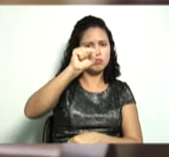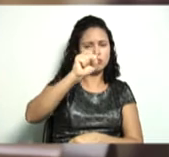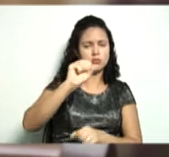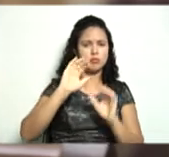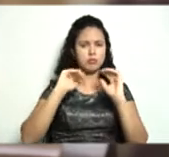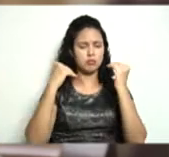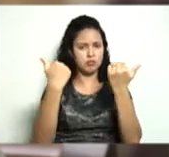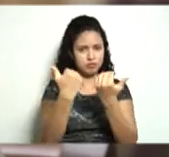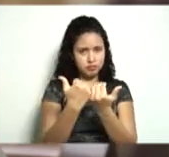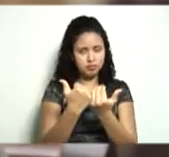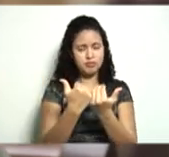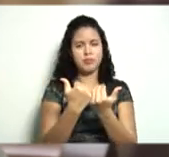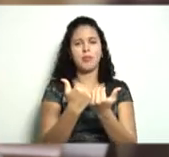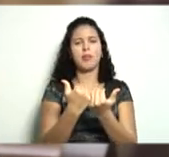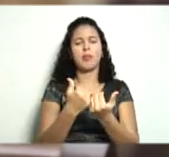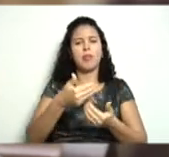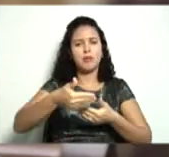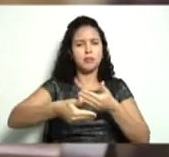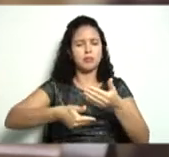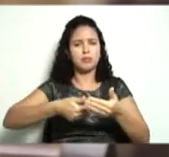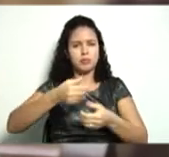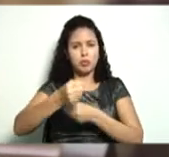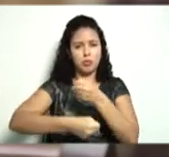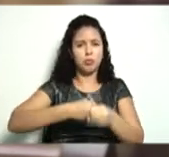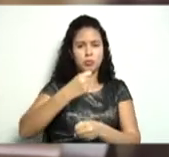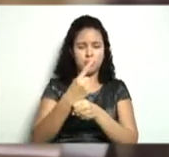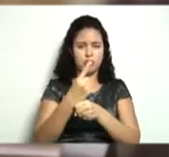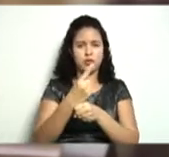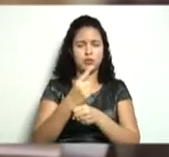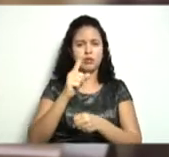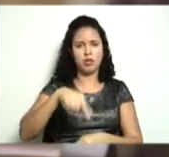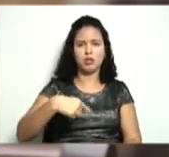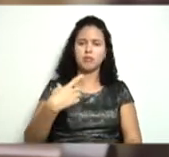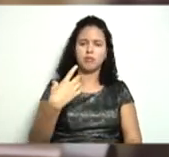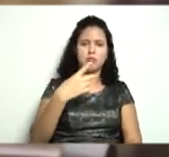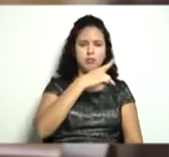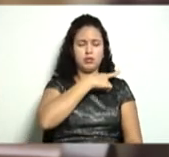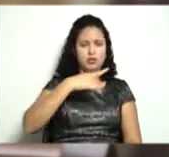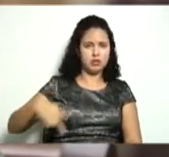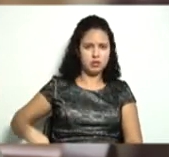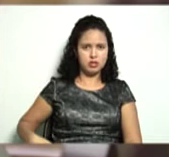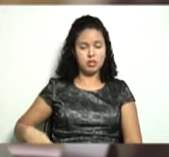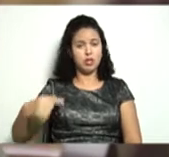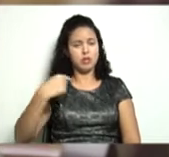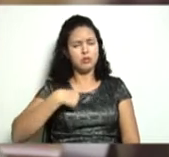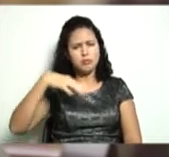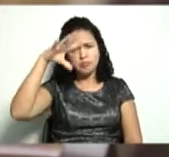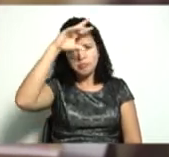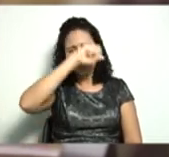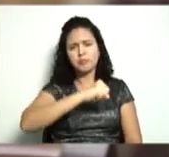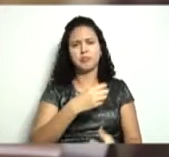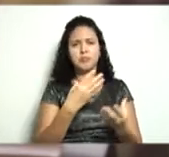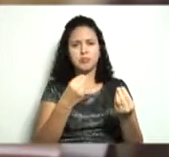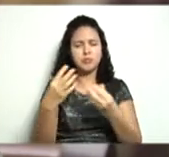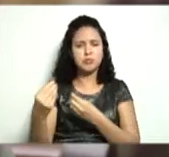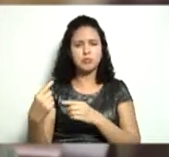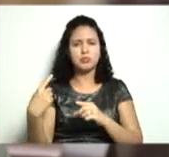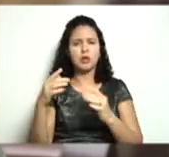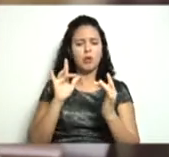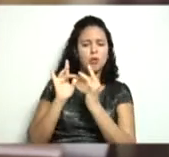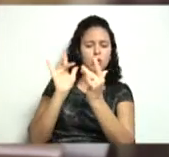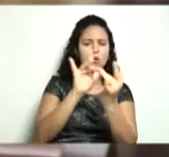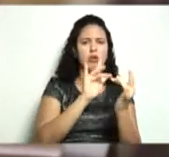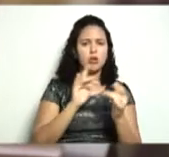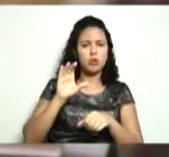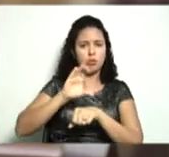Assembleia Geral, então desempenhei durante um ano o cargo de presidente. Eu aprendi muito na vivência e com o